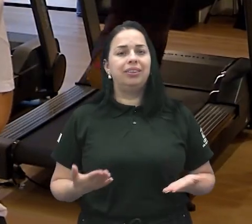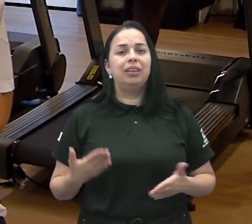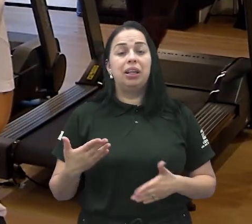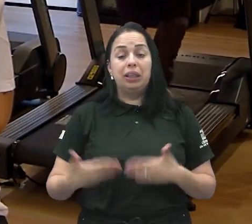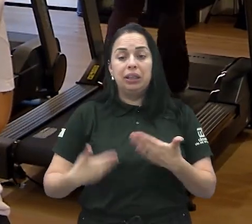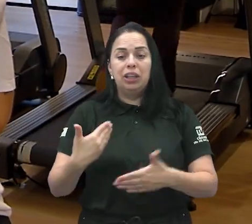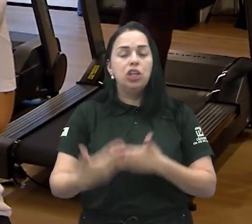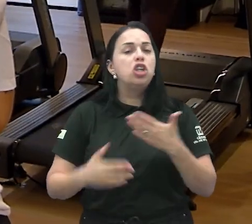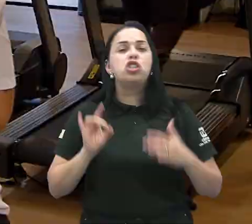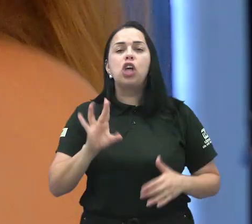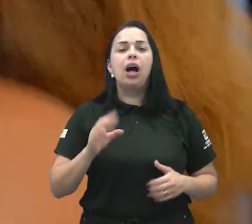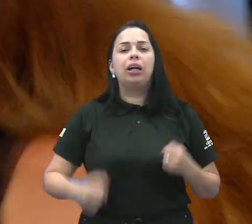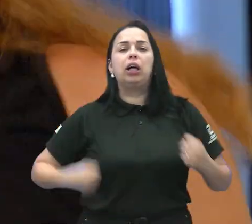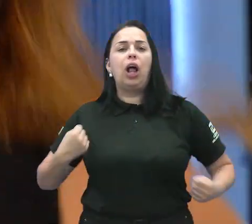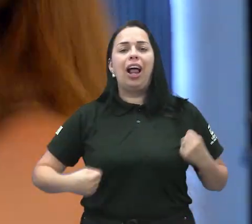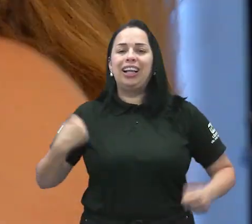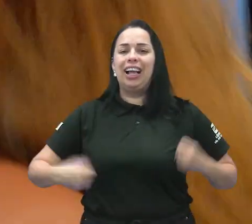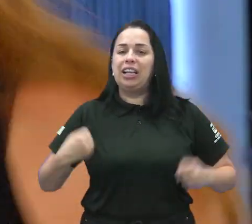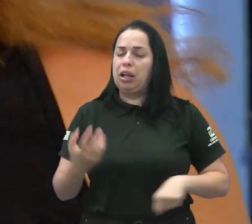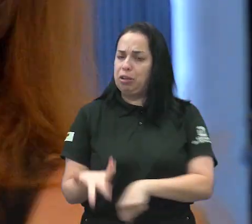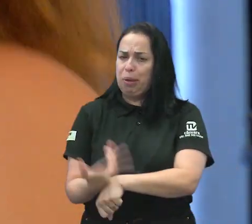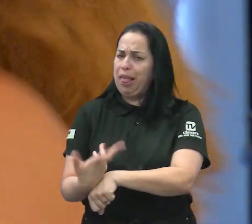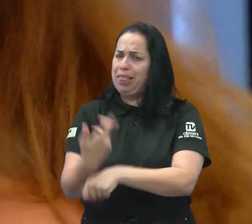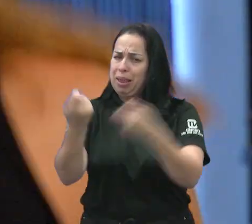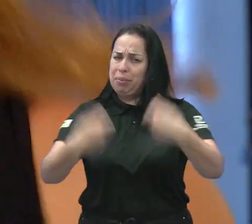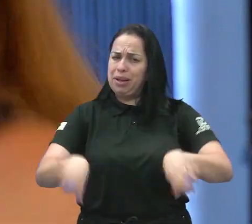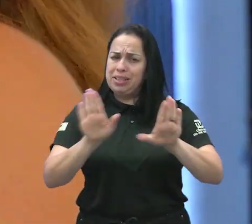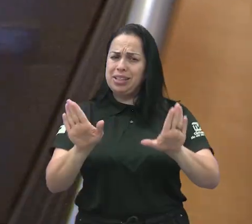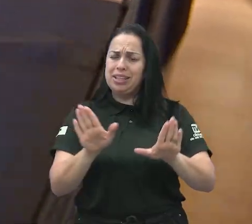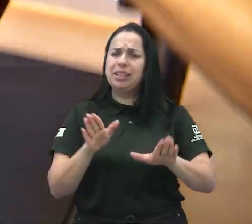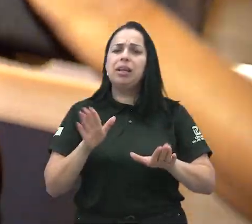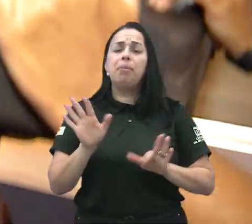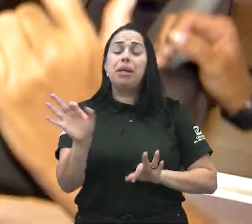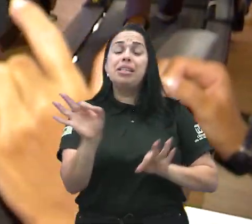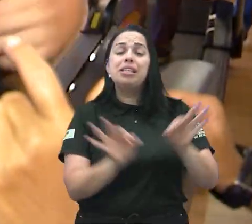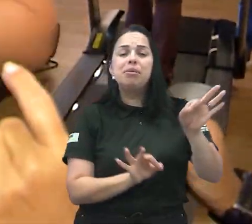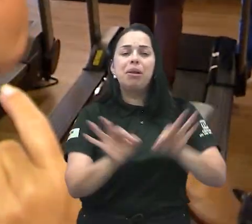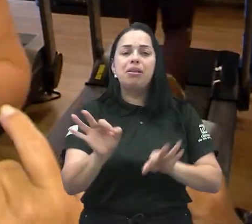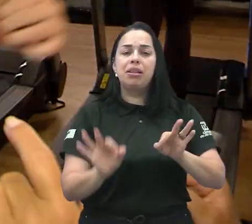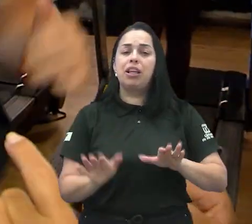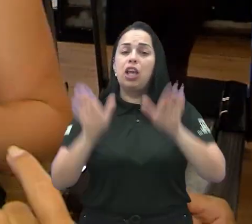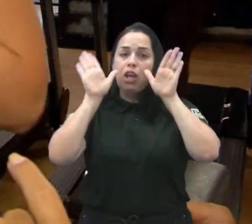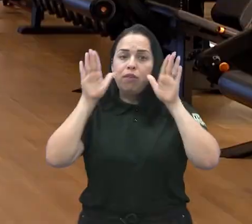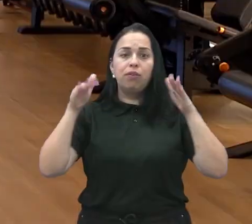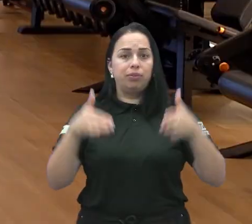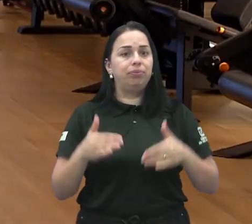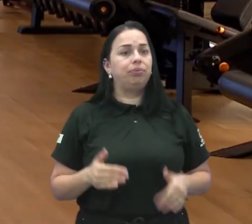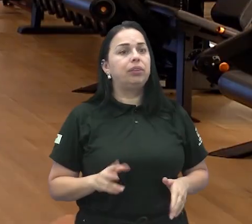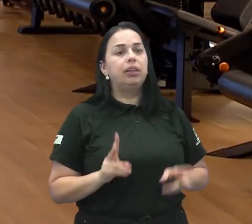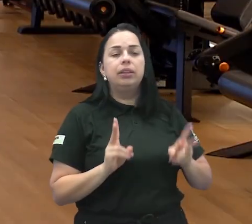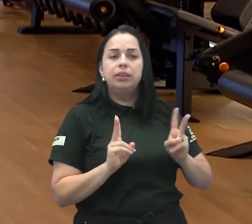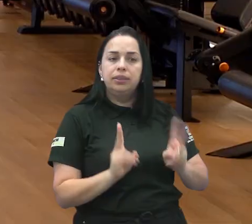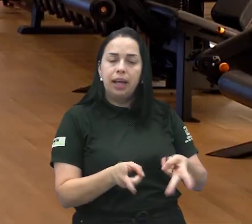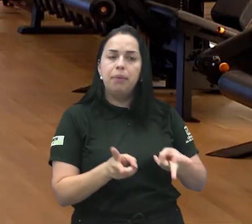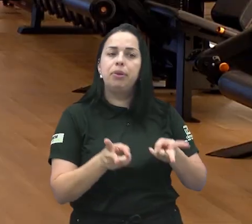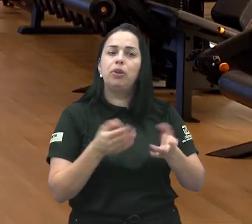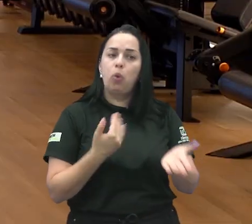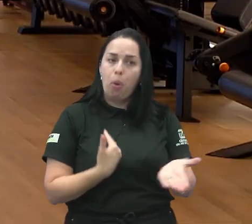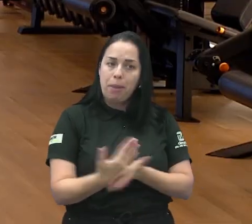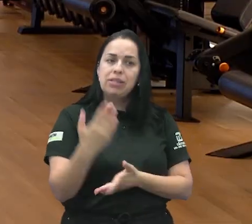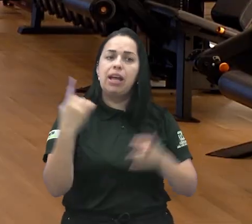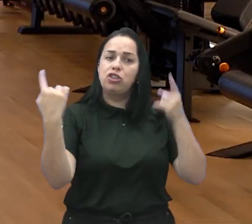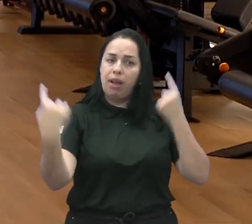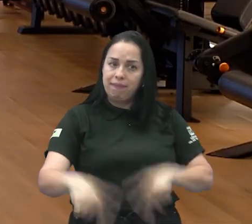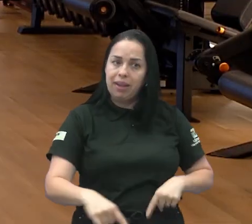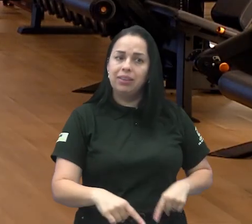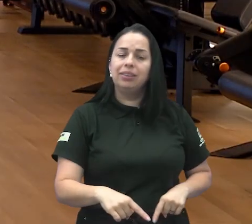acelerar só na corrida. Nada de pressa, o resultado vem com planejamento e disciplina. O início é sempre desafiador, eu acho que esse é